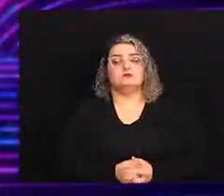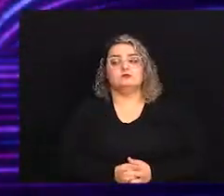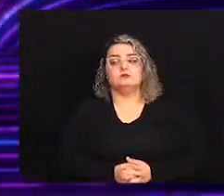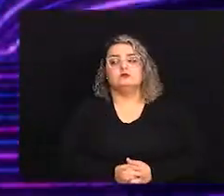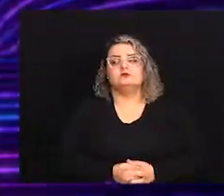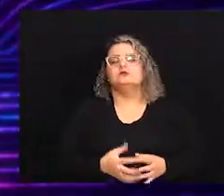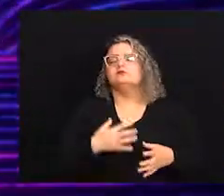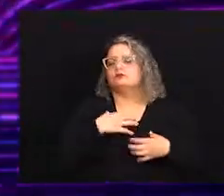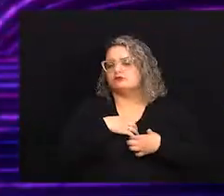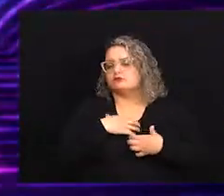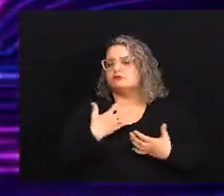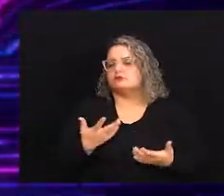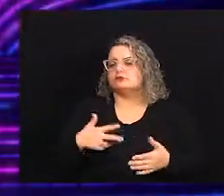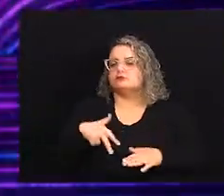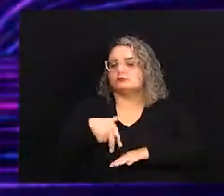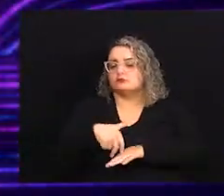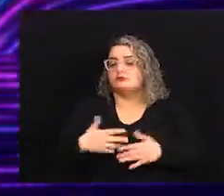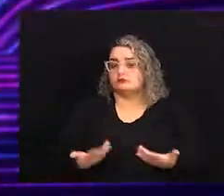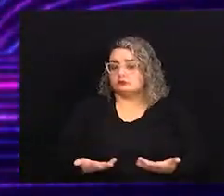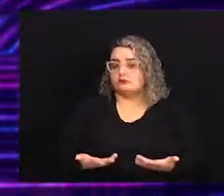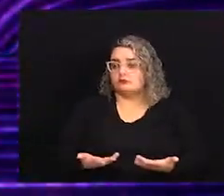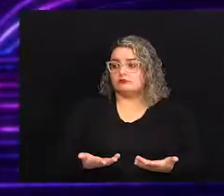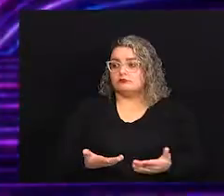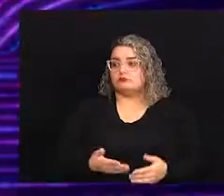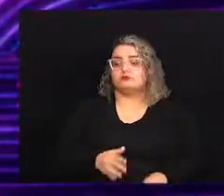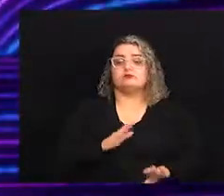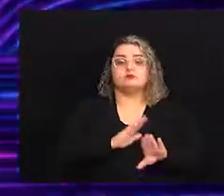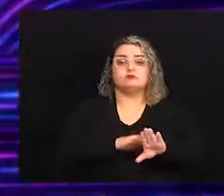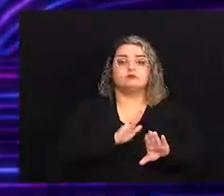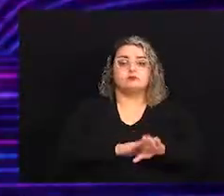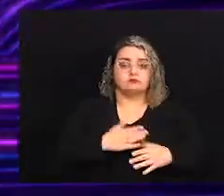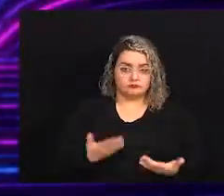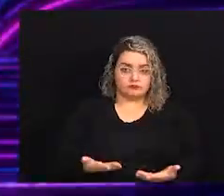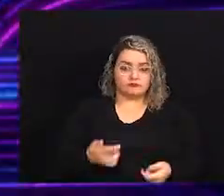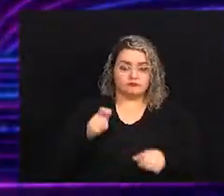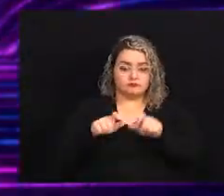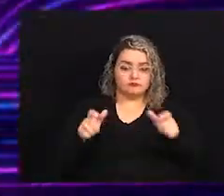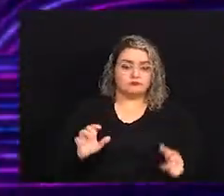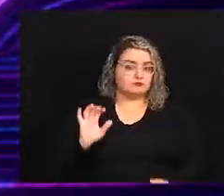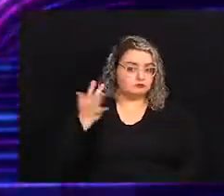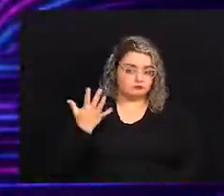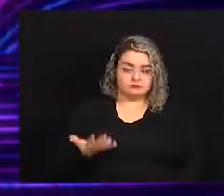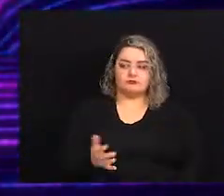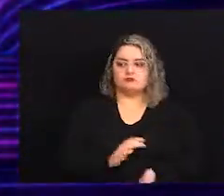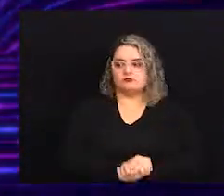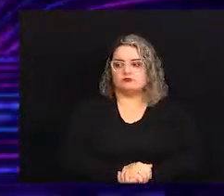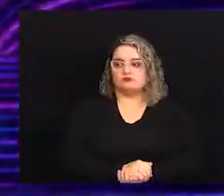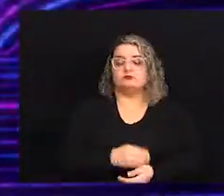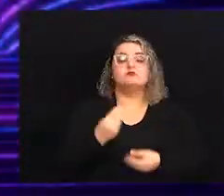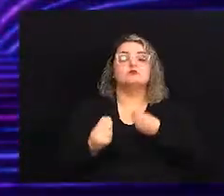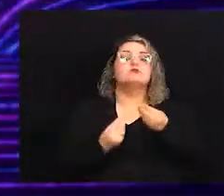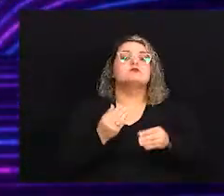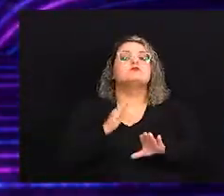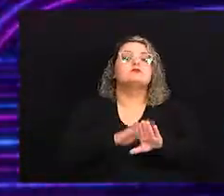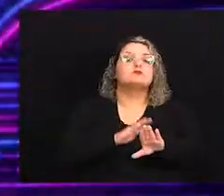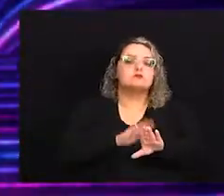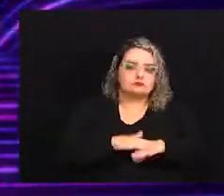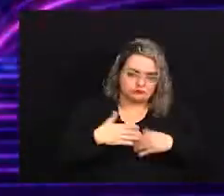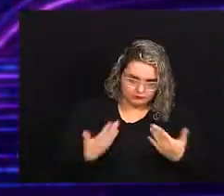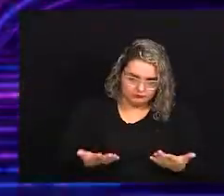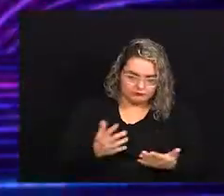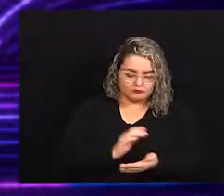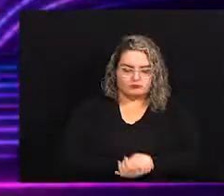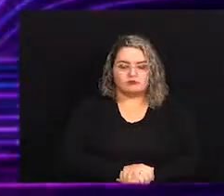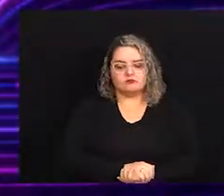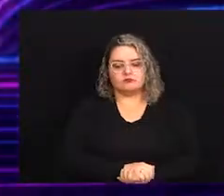São as sensações do personagem, né? As reações do personagem que acontece com ele, mais do que acontece com ele, como ele reage ao que acontece com